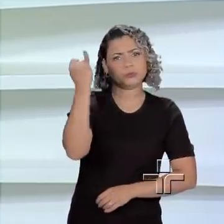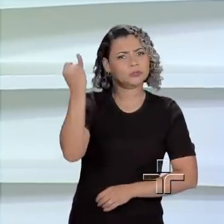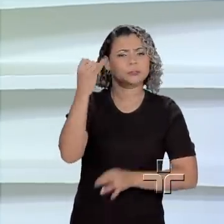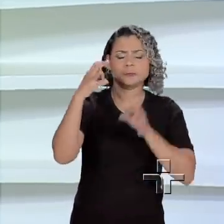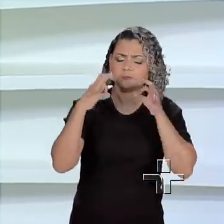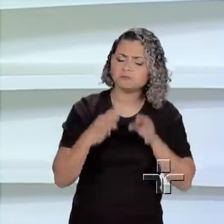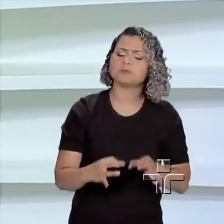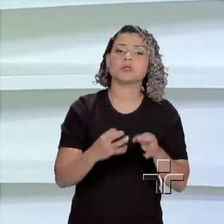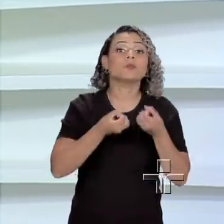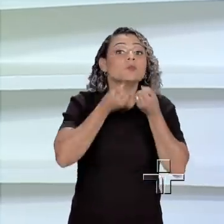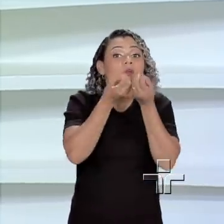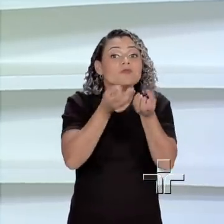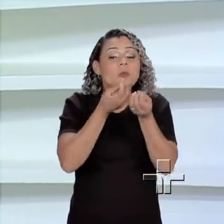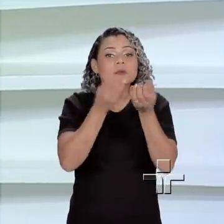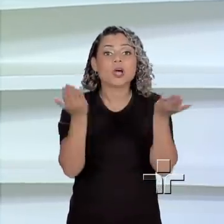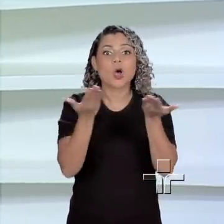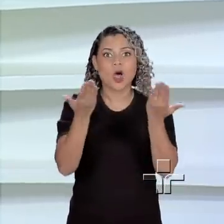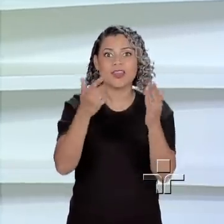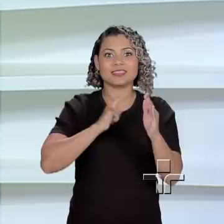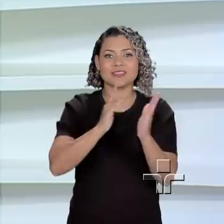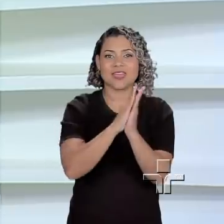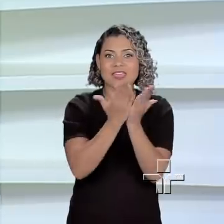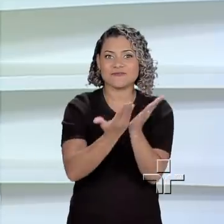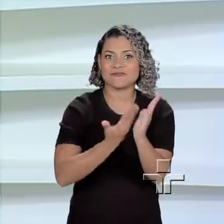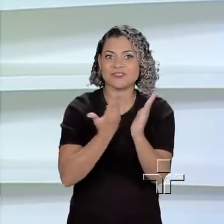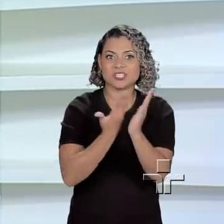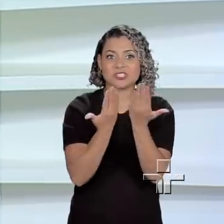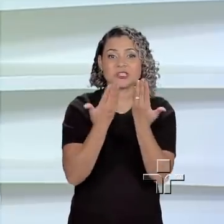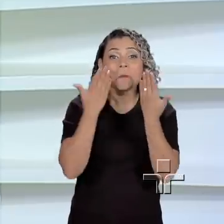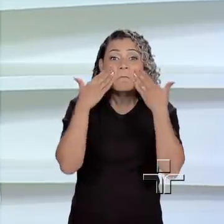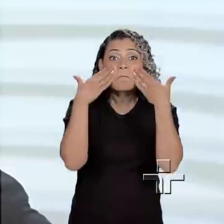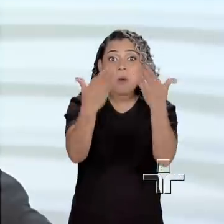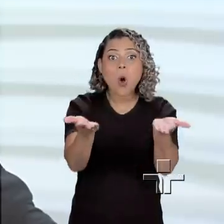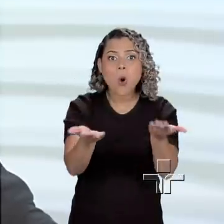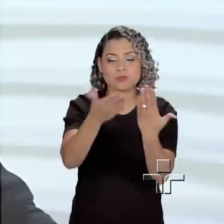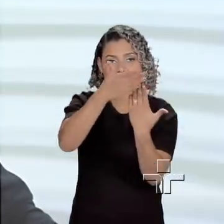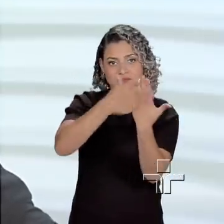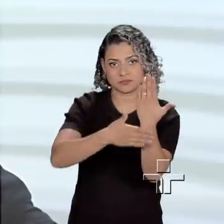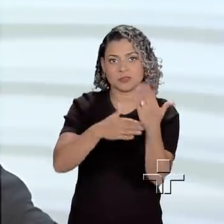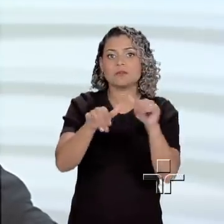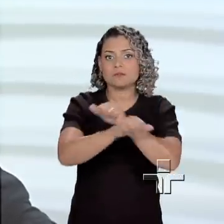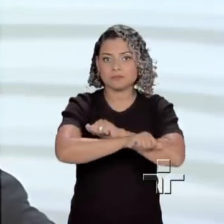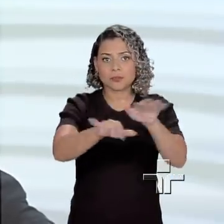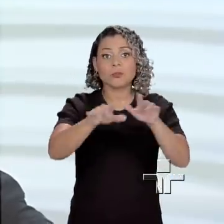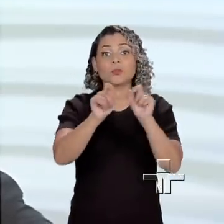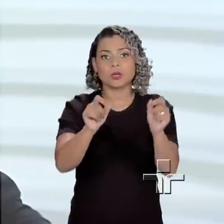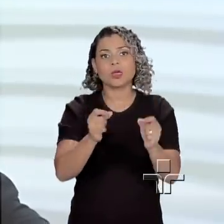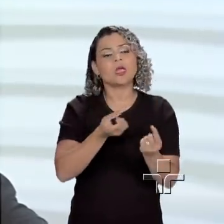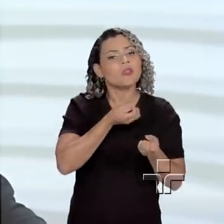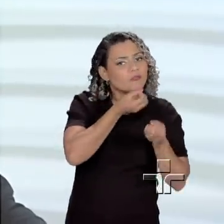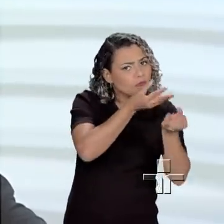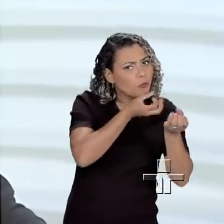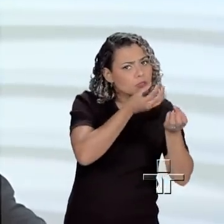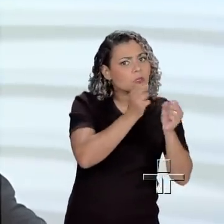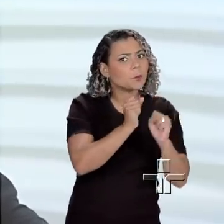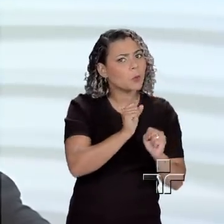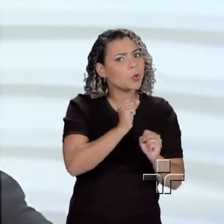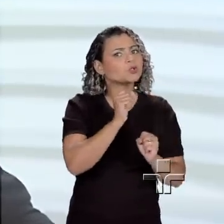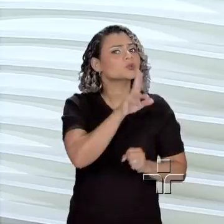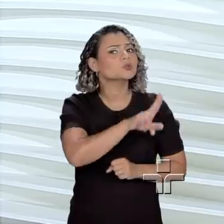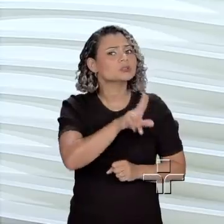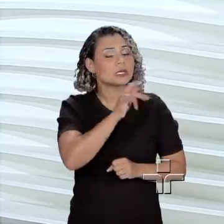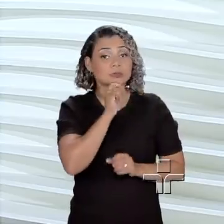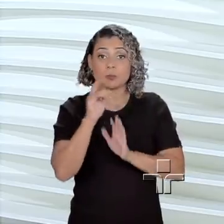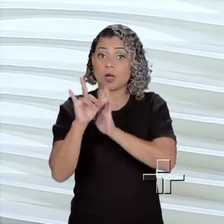essa manchete, tem uma questão que a gente sabe, lógico, que os dados podem ser usados de uma forma ou de outra. Acho que a Lê